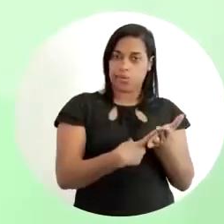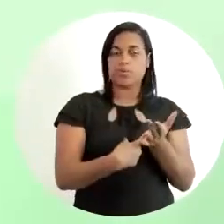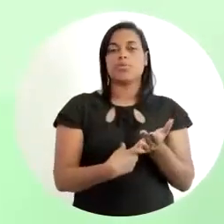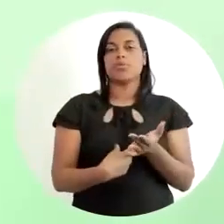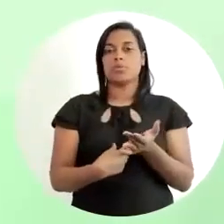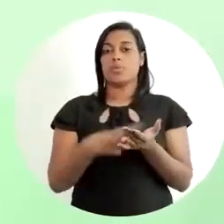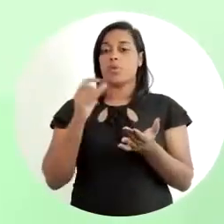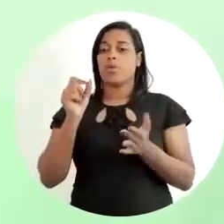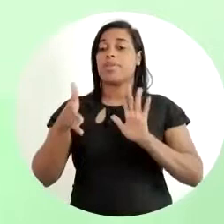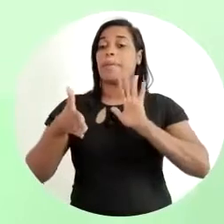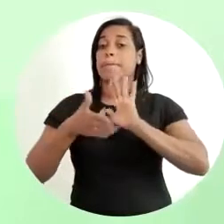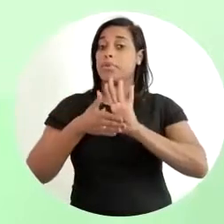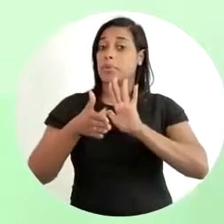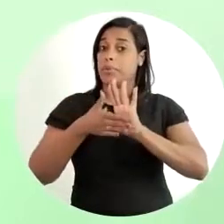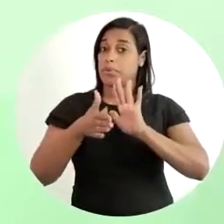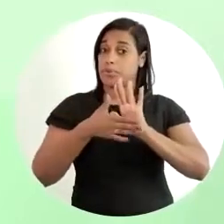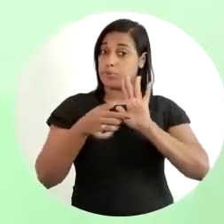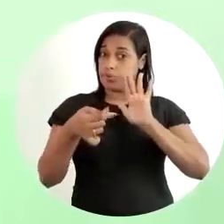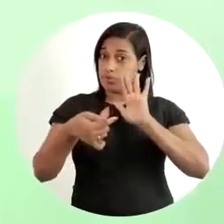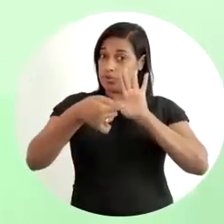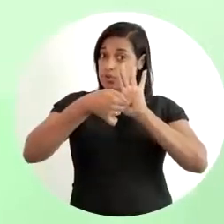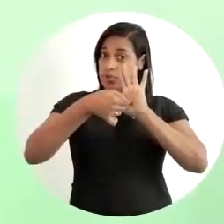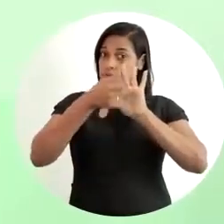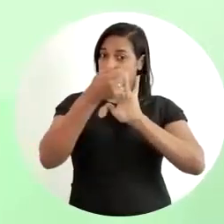negociações entre aquilo que era proposto